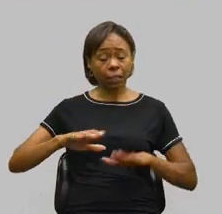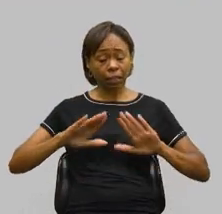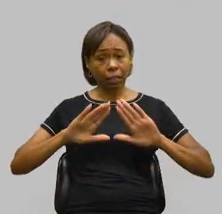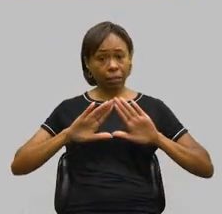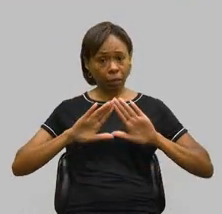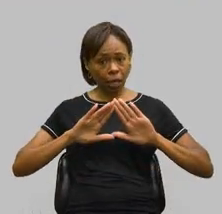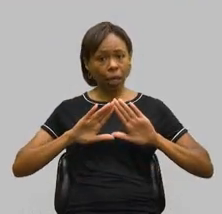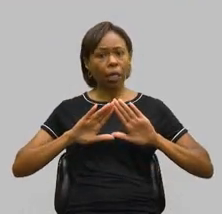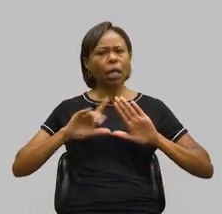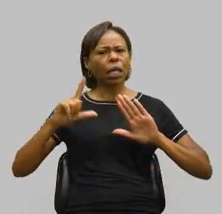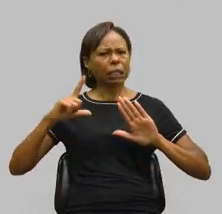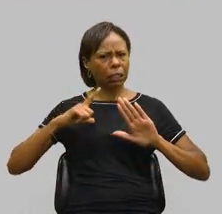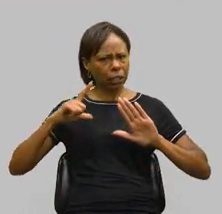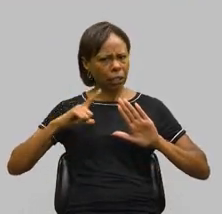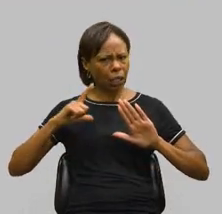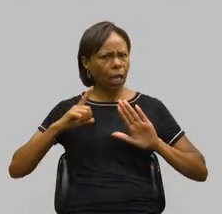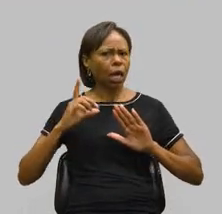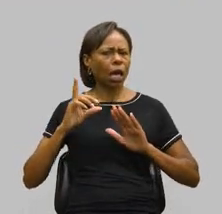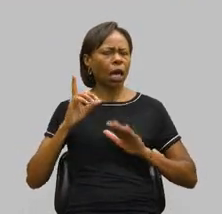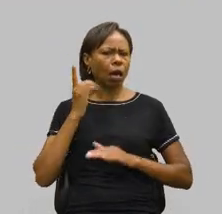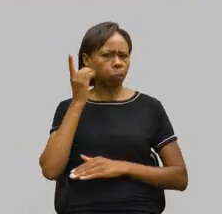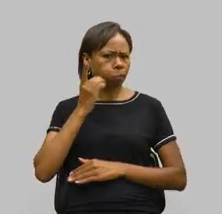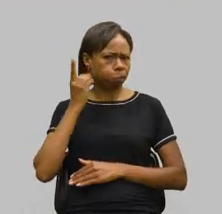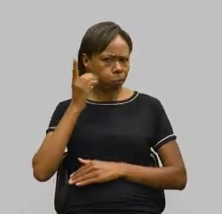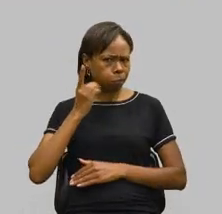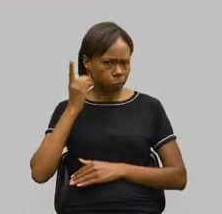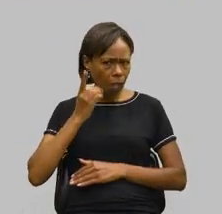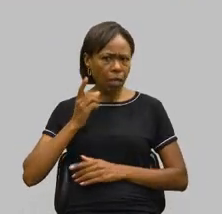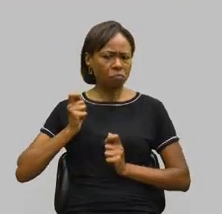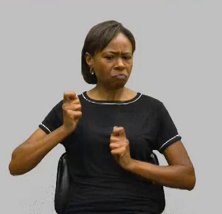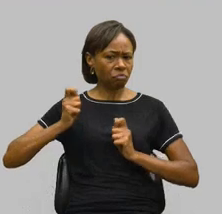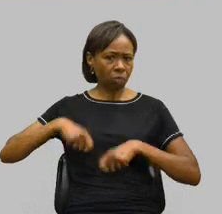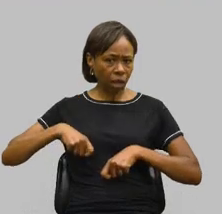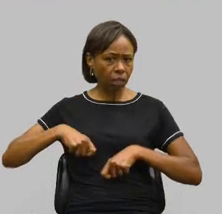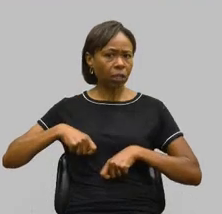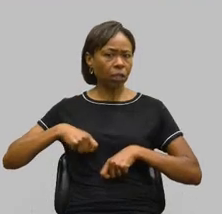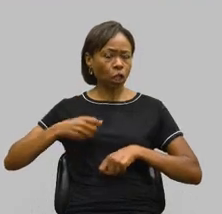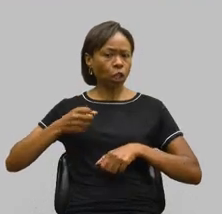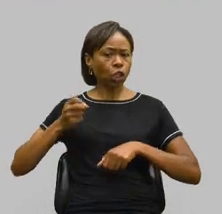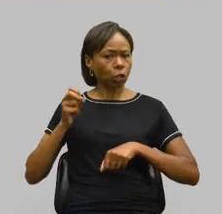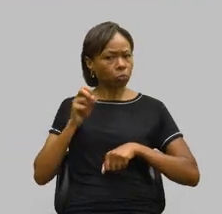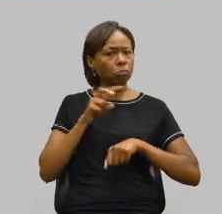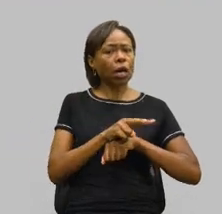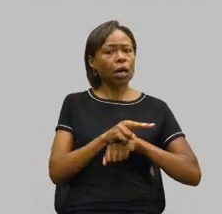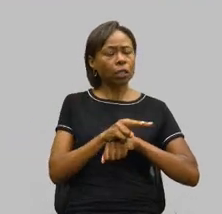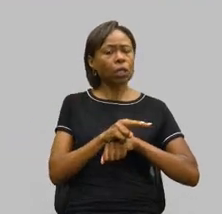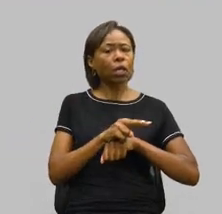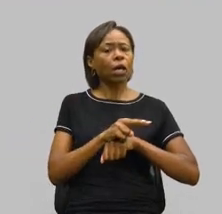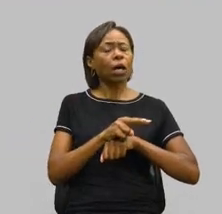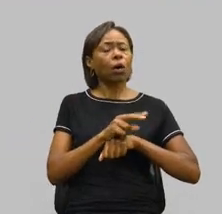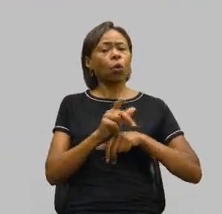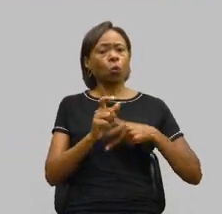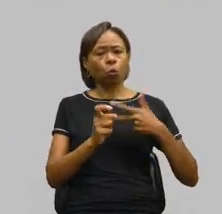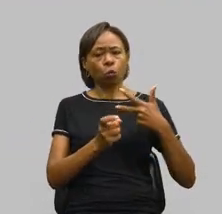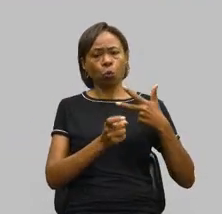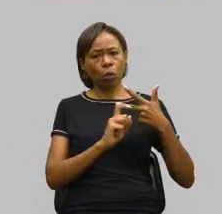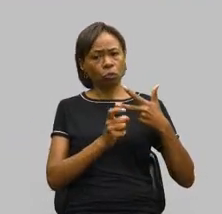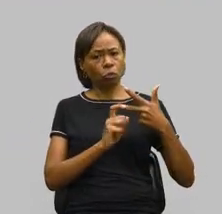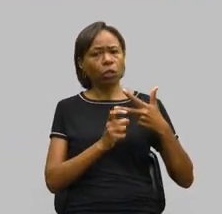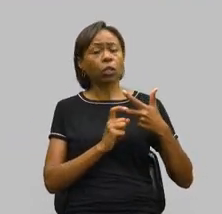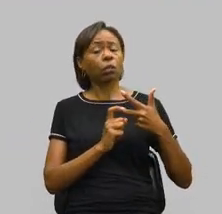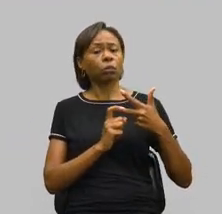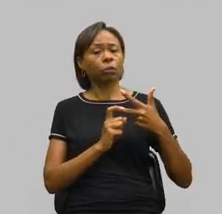temos parlamentares capazes de ocuparem com lei não só legitimidade mas